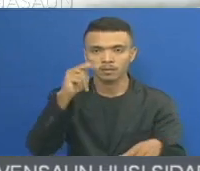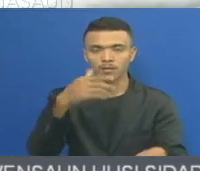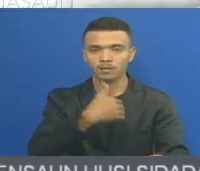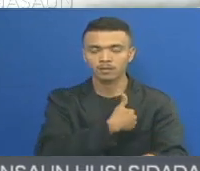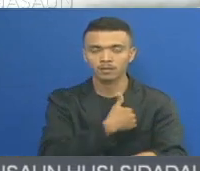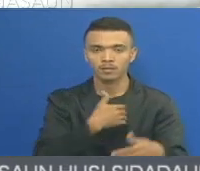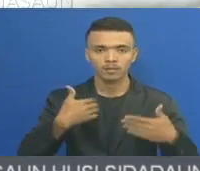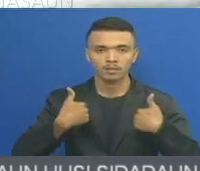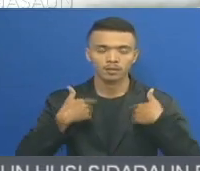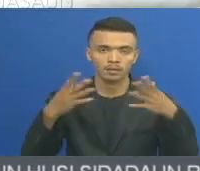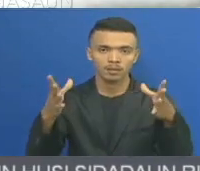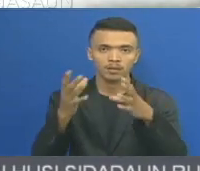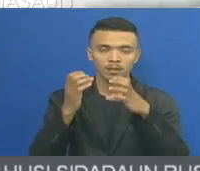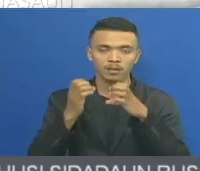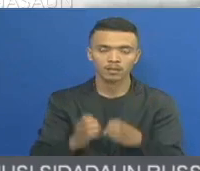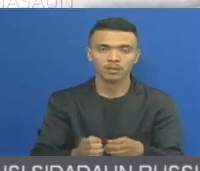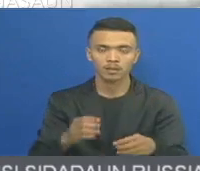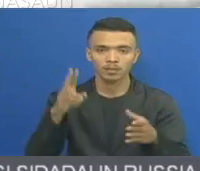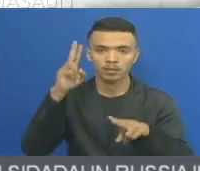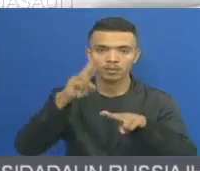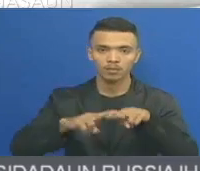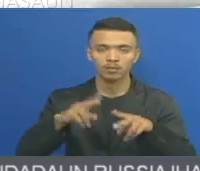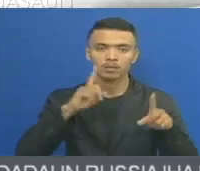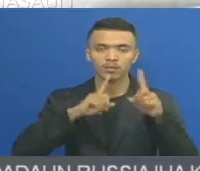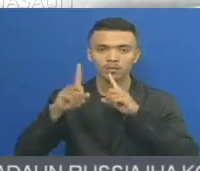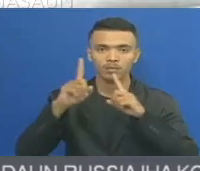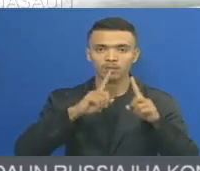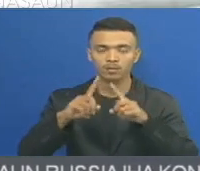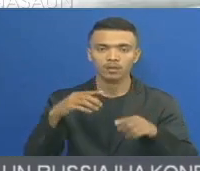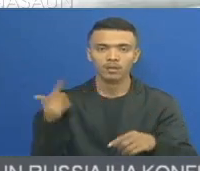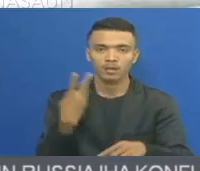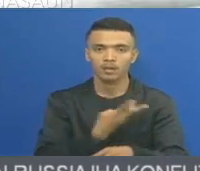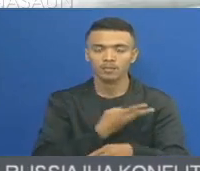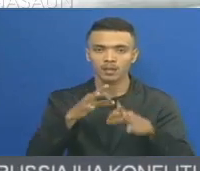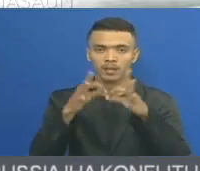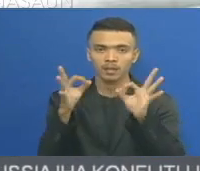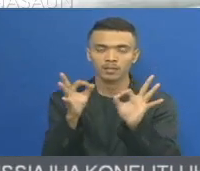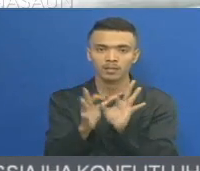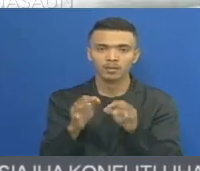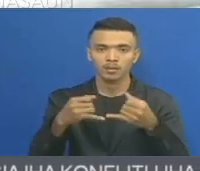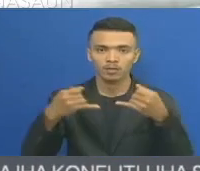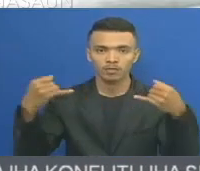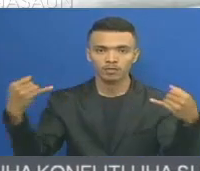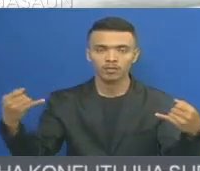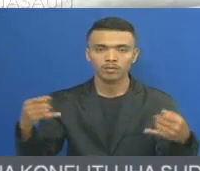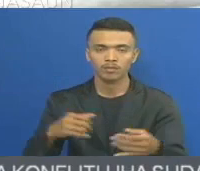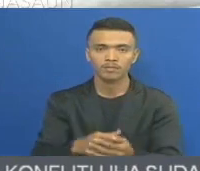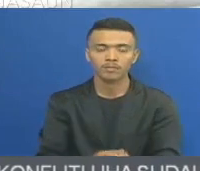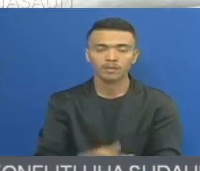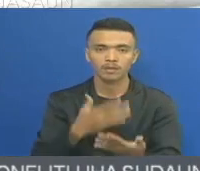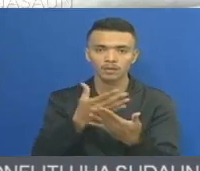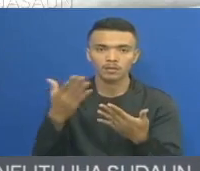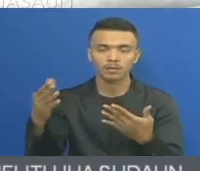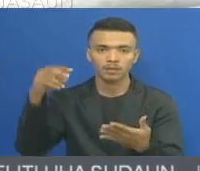vontade e boa fé para tu belo turo de resolver. E na ba mi instala tene fiuser né, a mi chorti hoto ana. Sa san ser né hem para mi